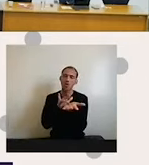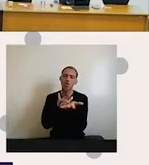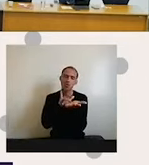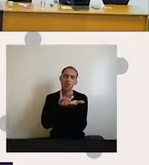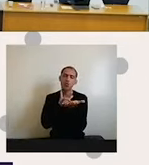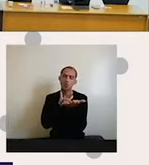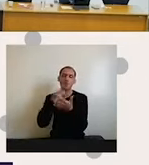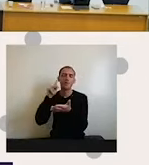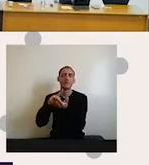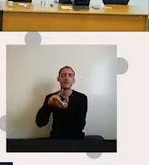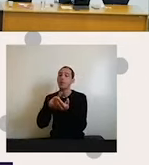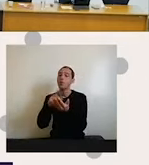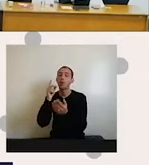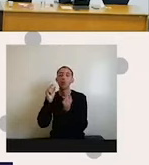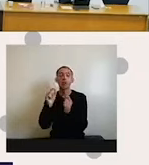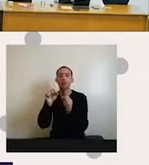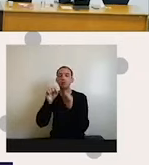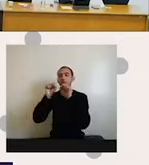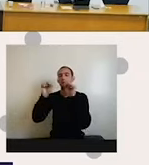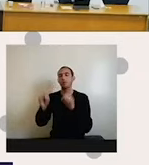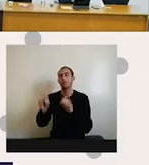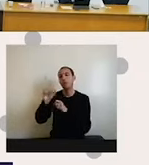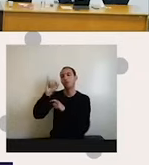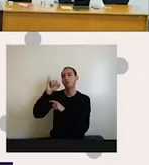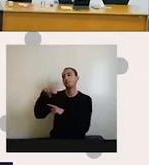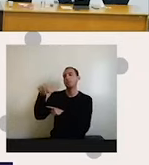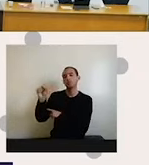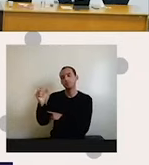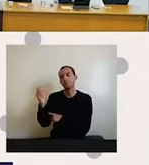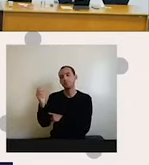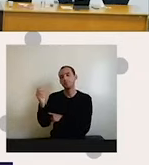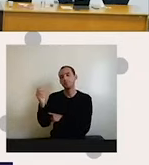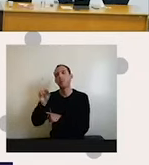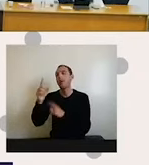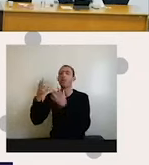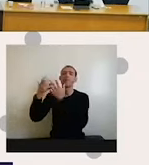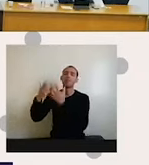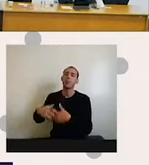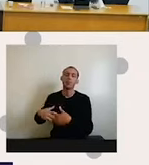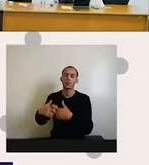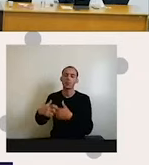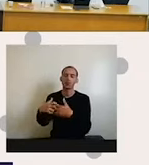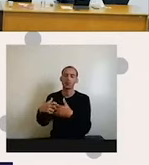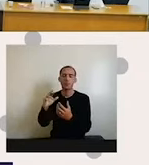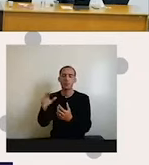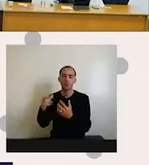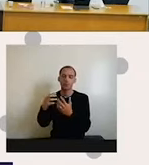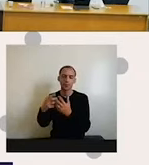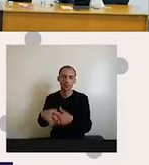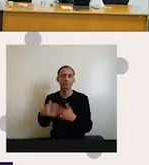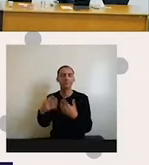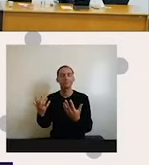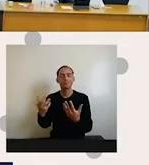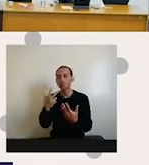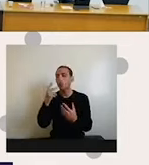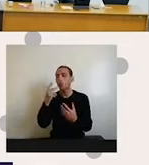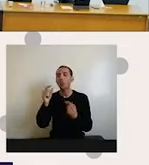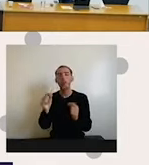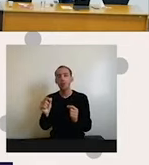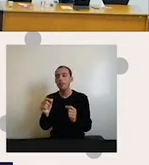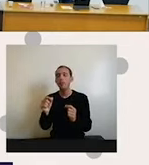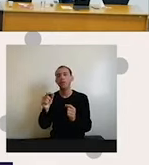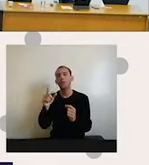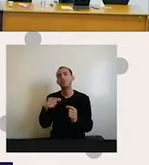que é uma relação desigual, um está decidindo sobre a vida do outro, mas a coisa não avança porque a gente não está discutindo também como está posto esse